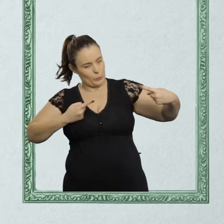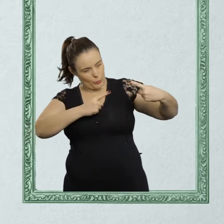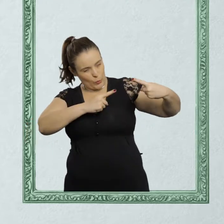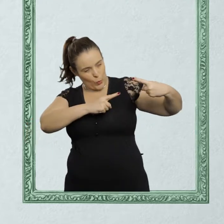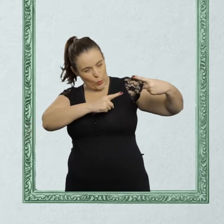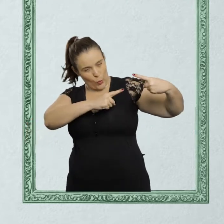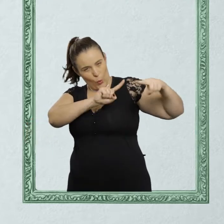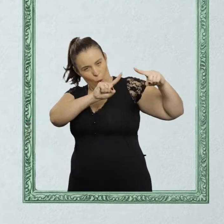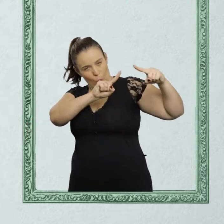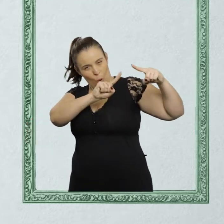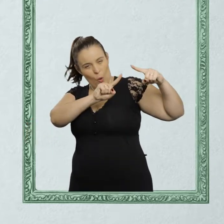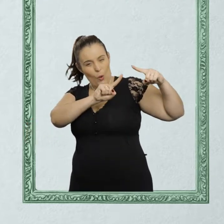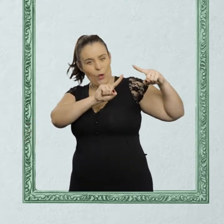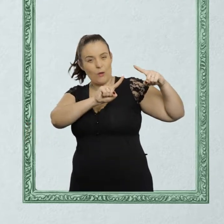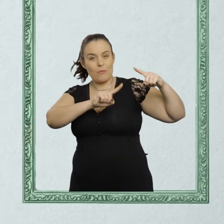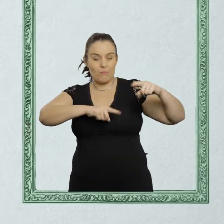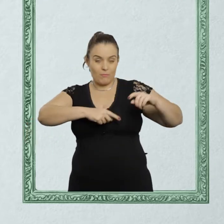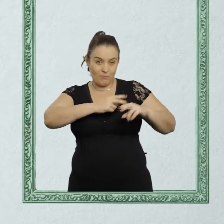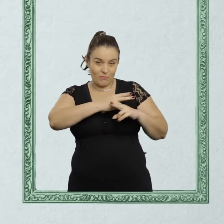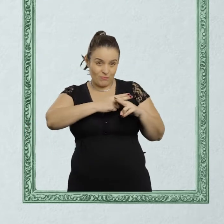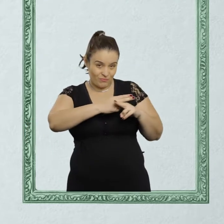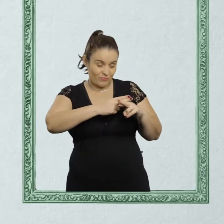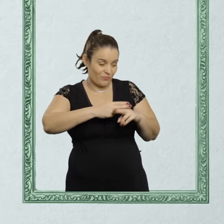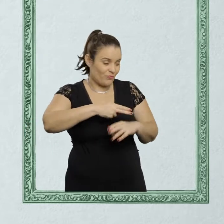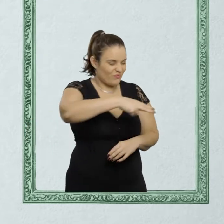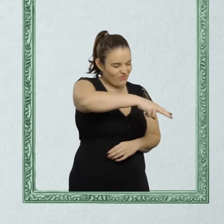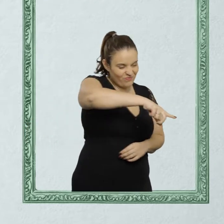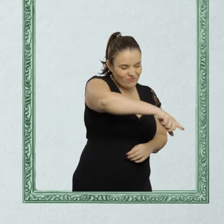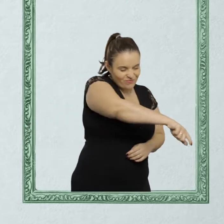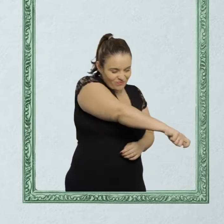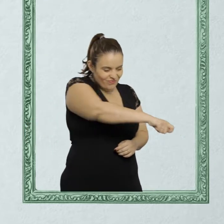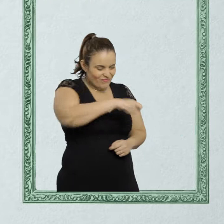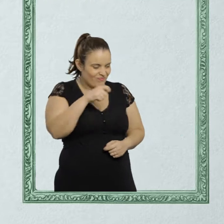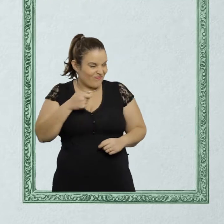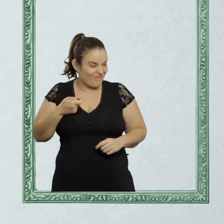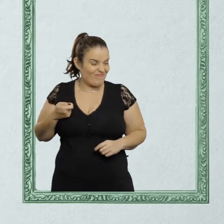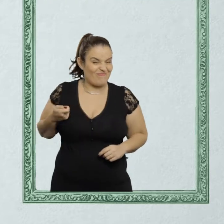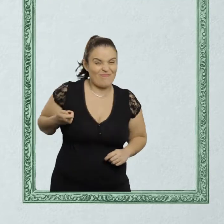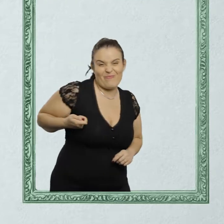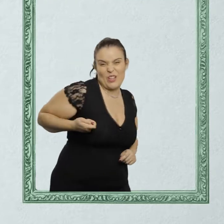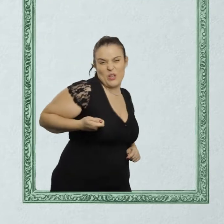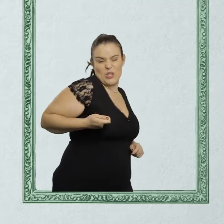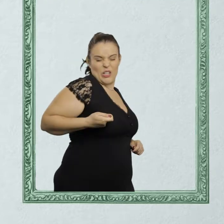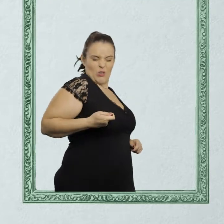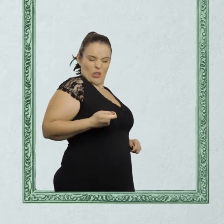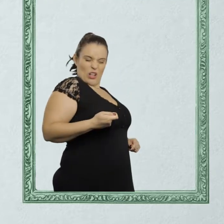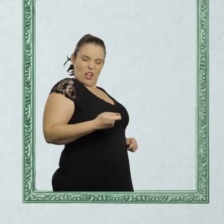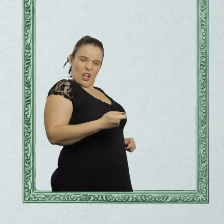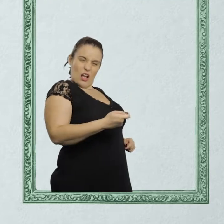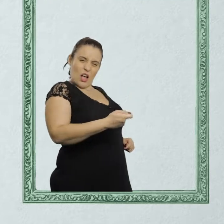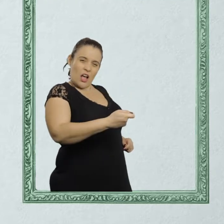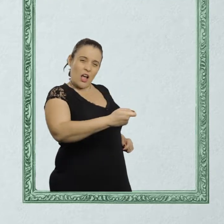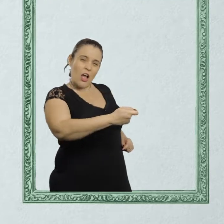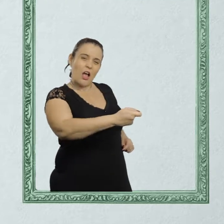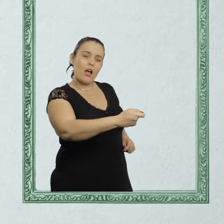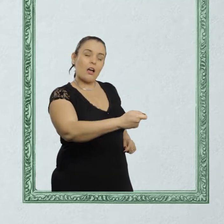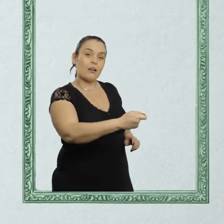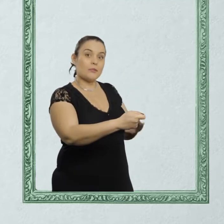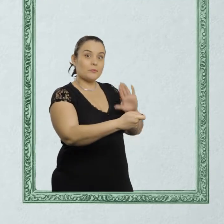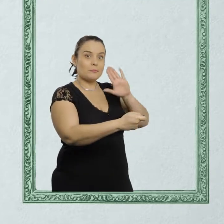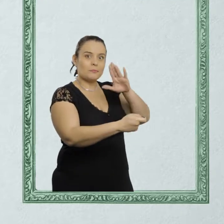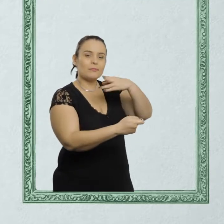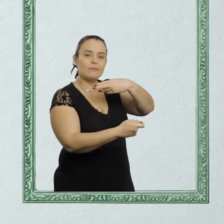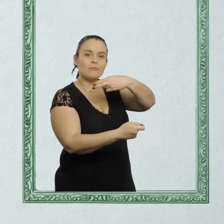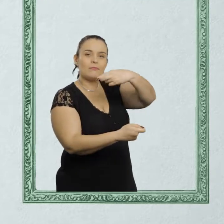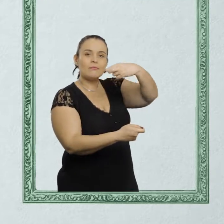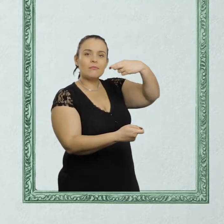queria brigar com o Capitão Gancho. Peter arrancou uma faca do cinto do pirata. Ele ia dar uma facada no Capitão